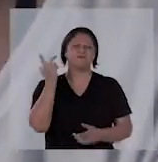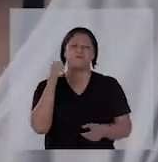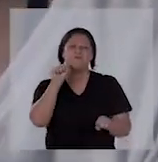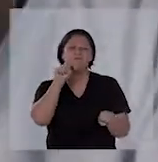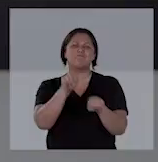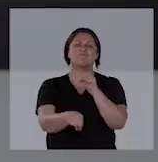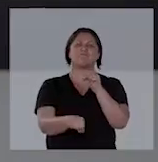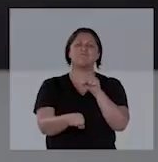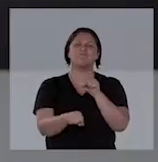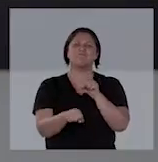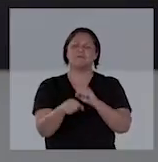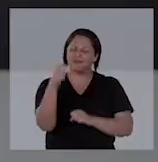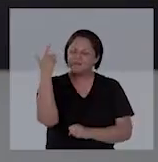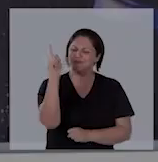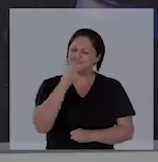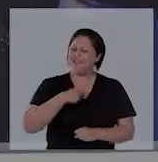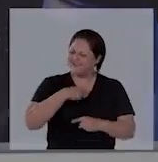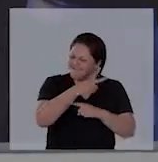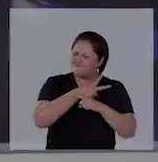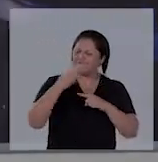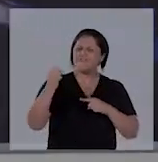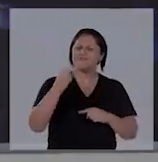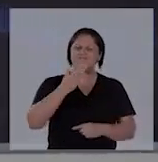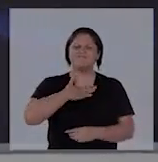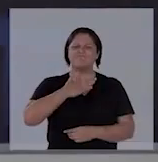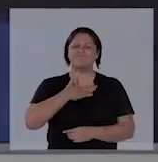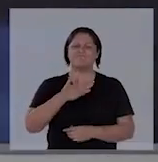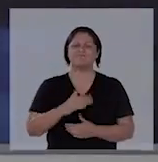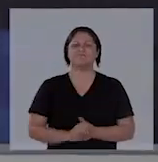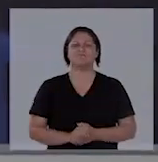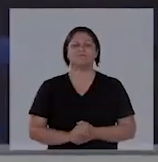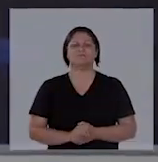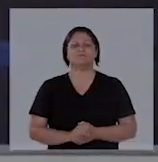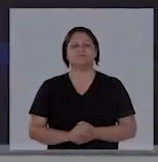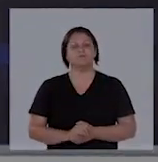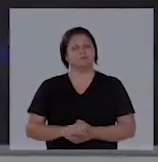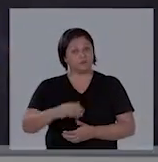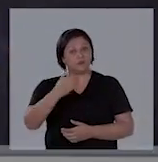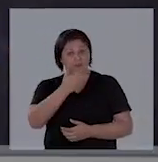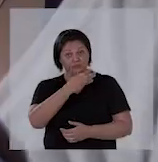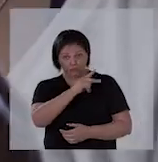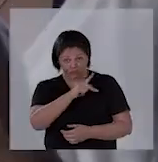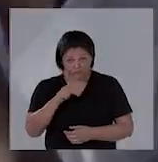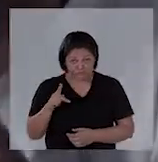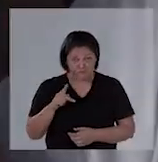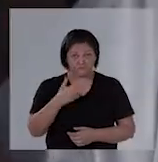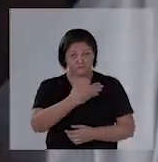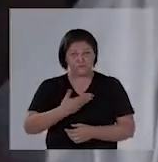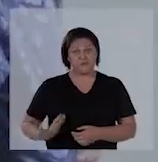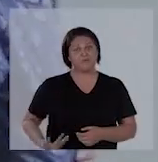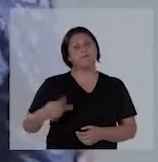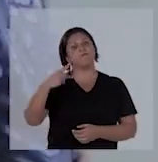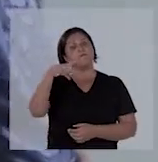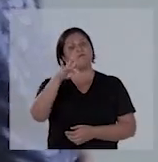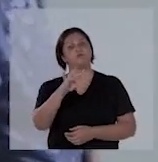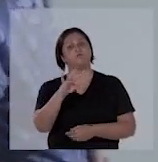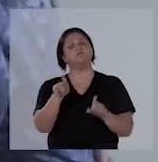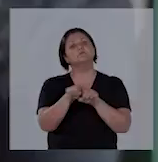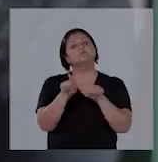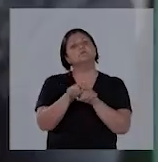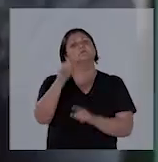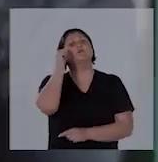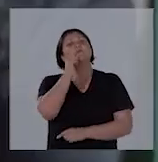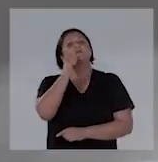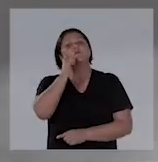19 informou que conseguiu enfim venceu foi no governo do pt